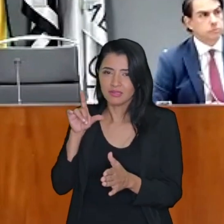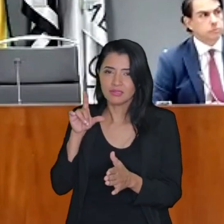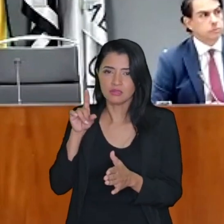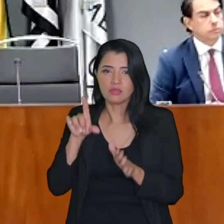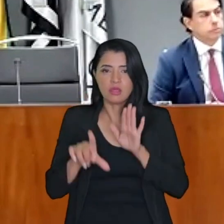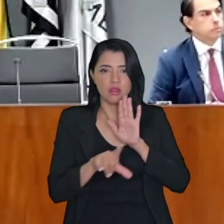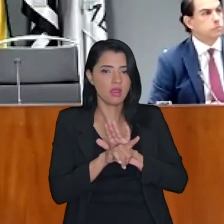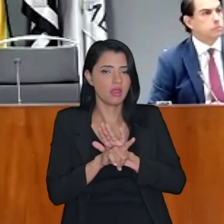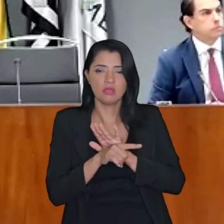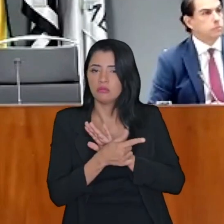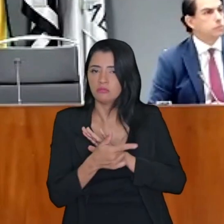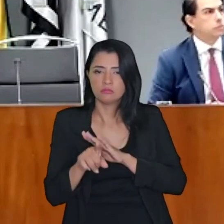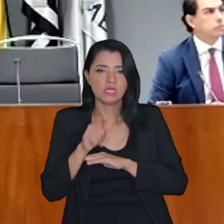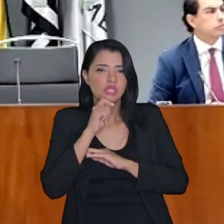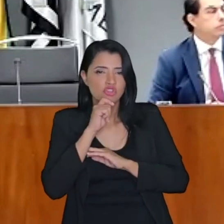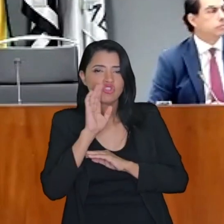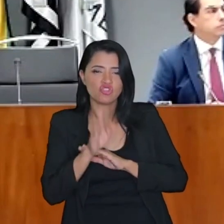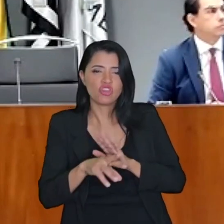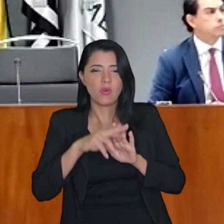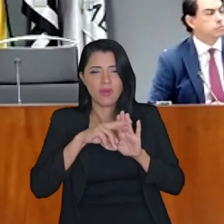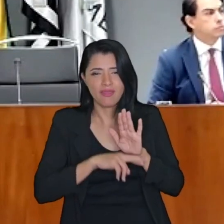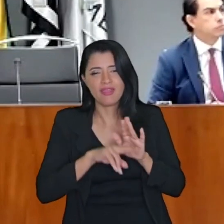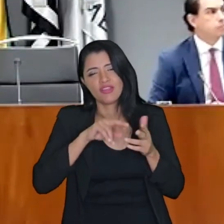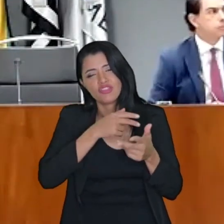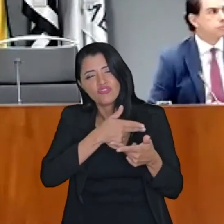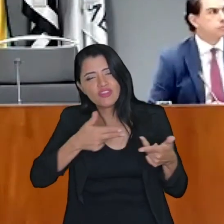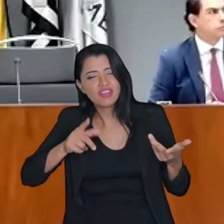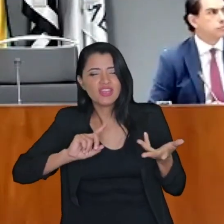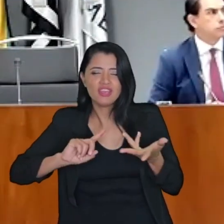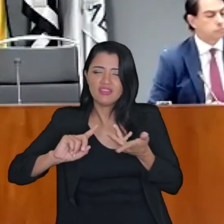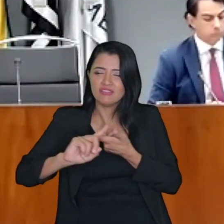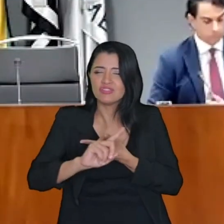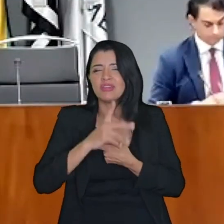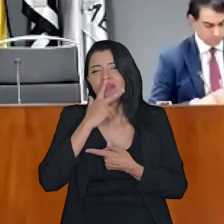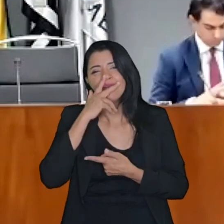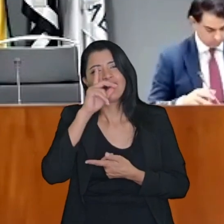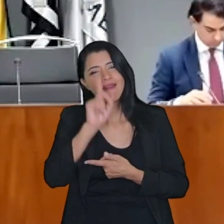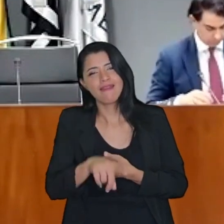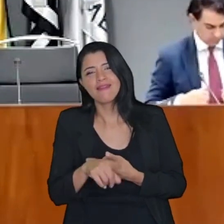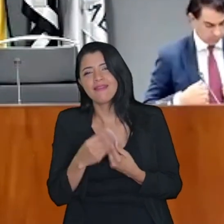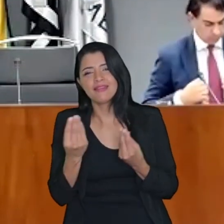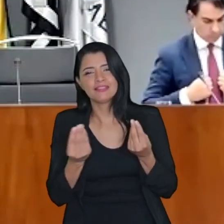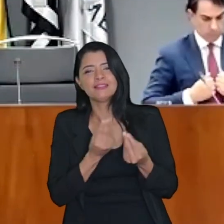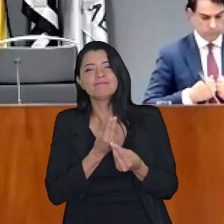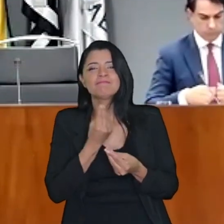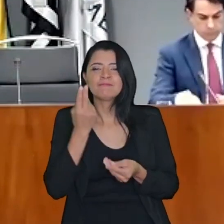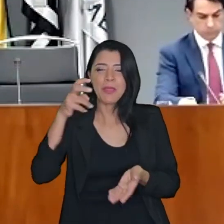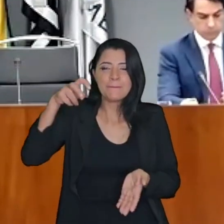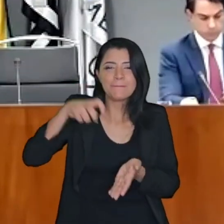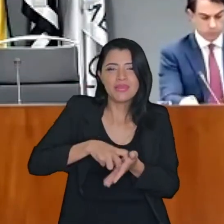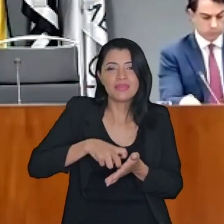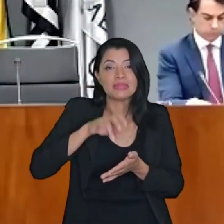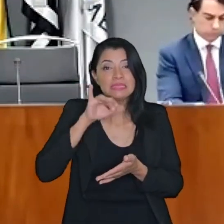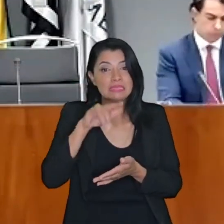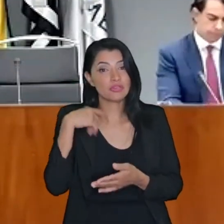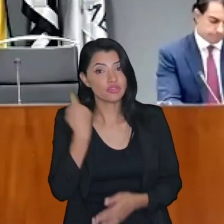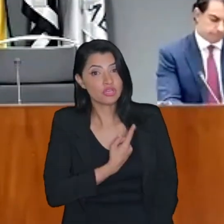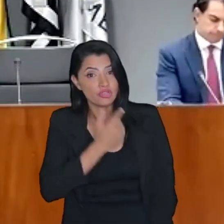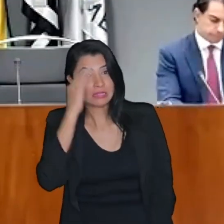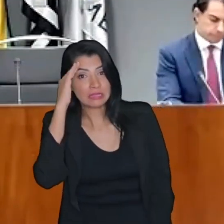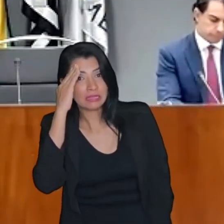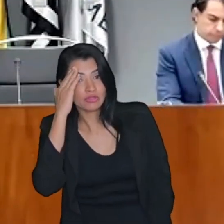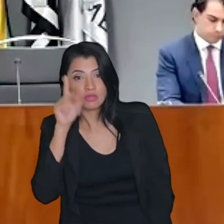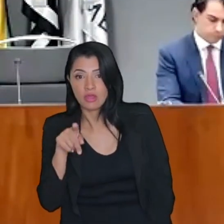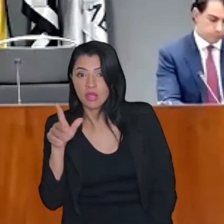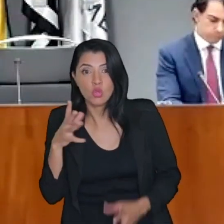advento da lei, como existia um regime jurídico diverso, eu acho que essa previsão de penas, a não ser que a gente entenda que elas nunca